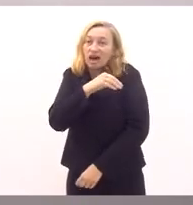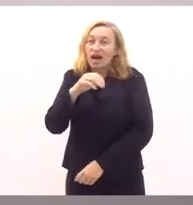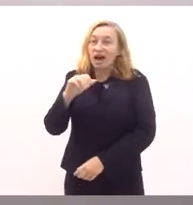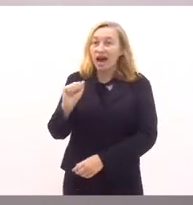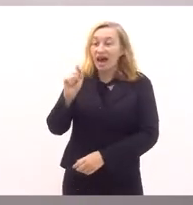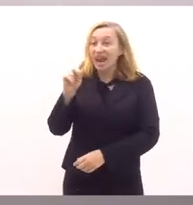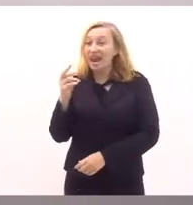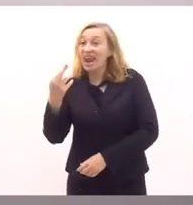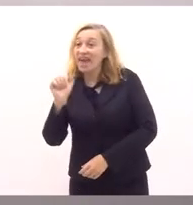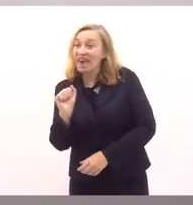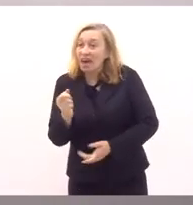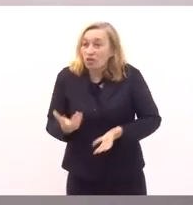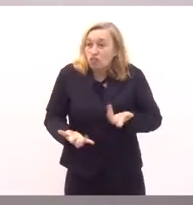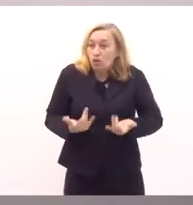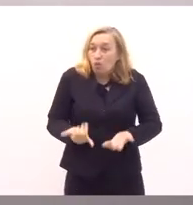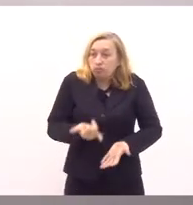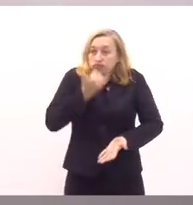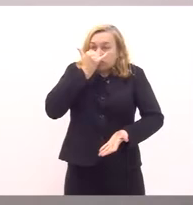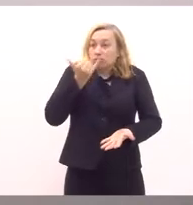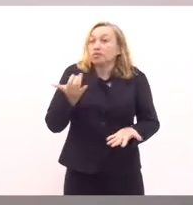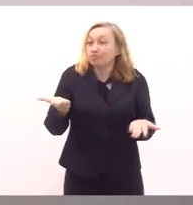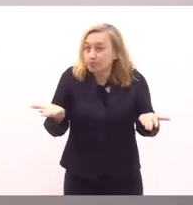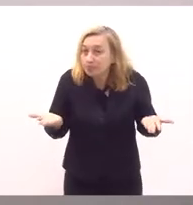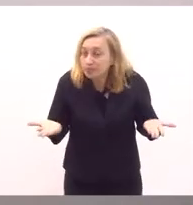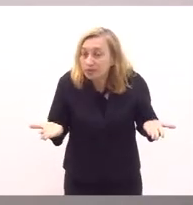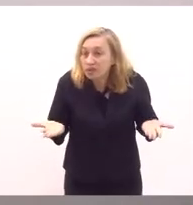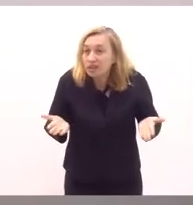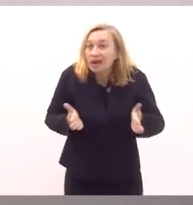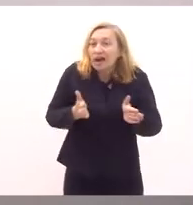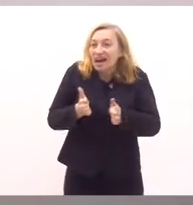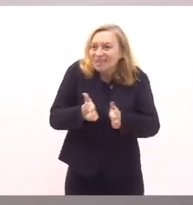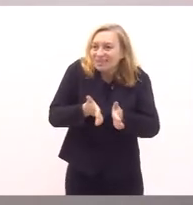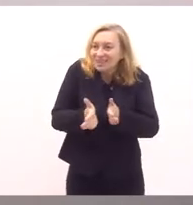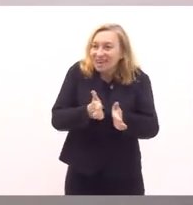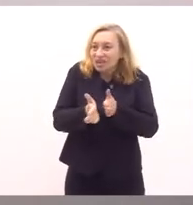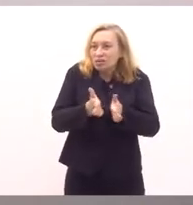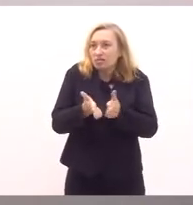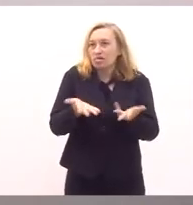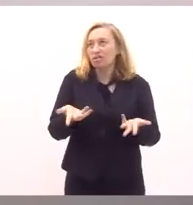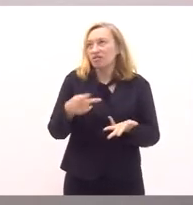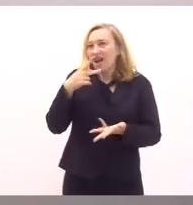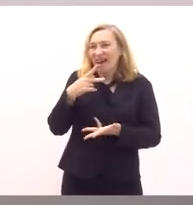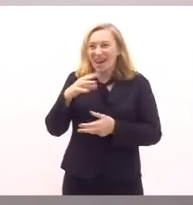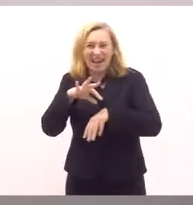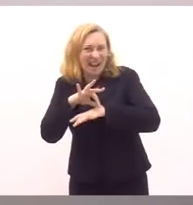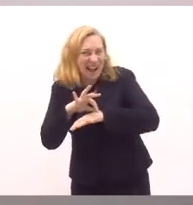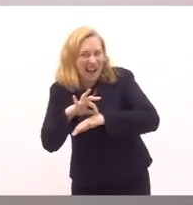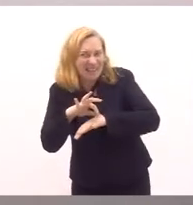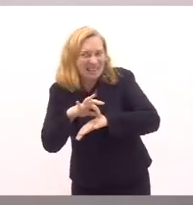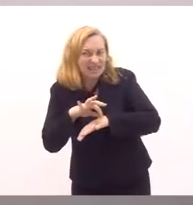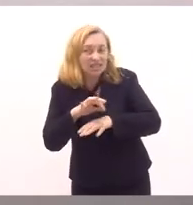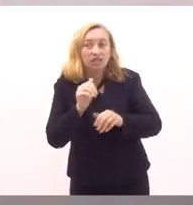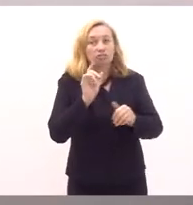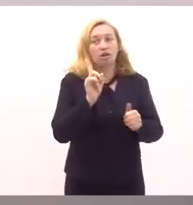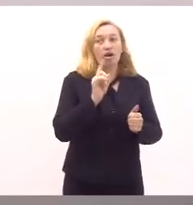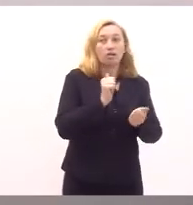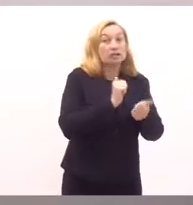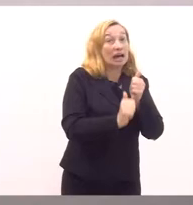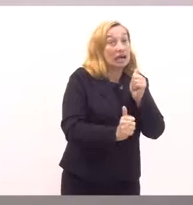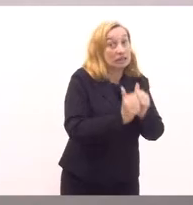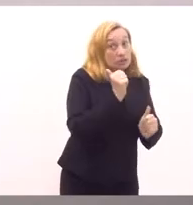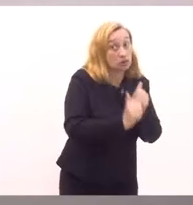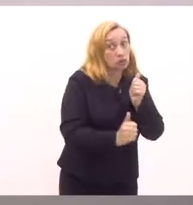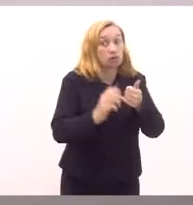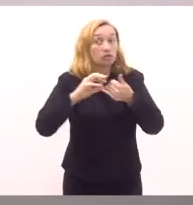garantir o acesso ao... A gente nem fala em carne, né? A gente está falando é o arroz, é o feijão. Um quilo